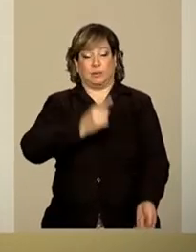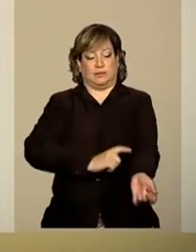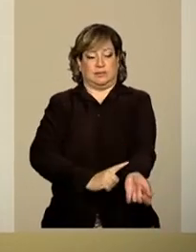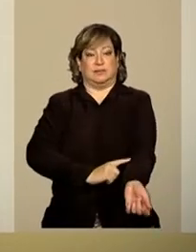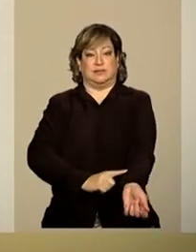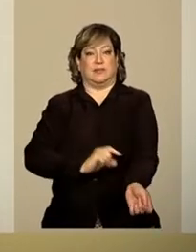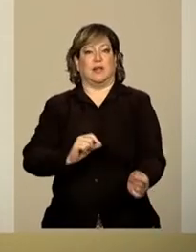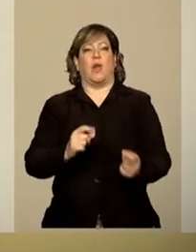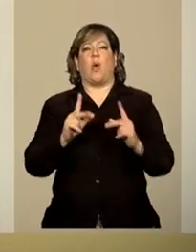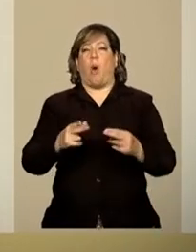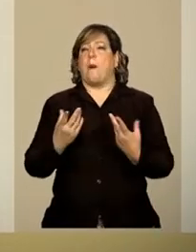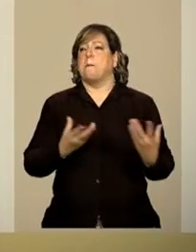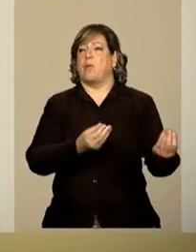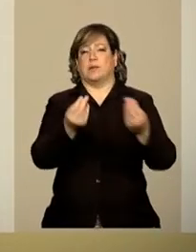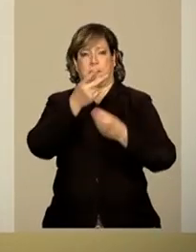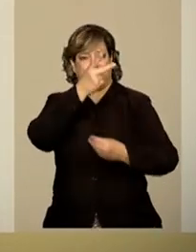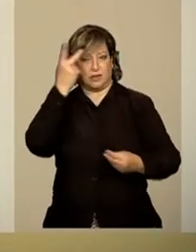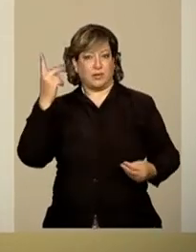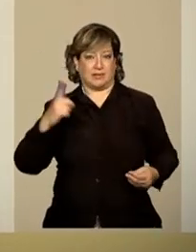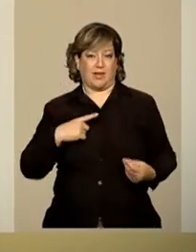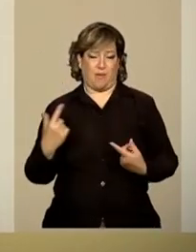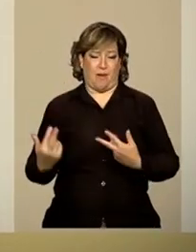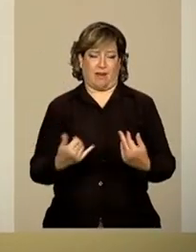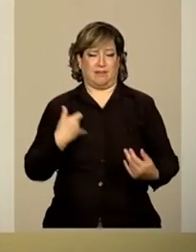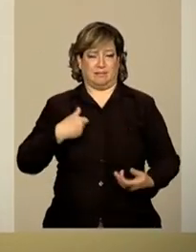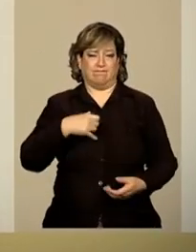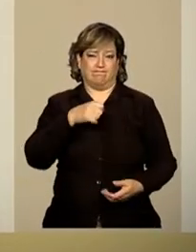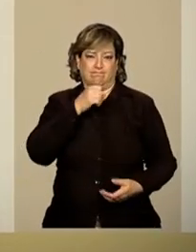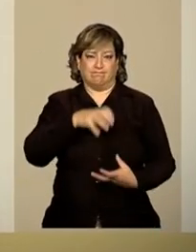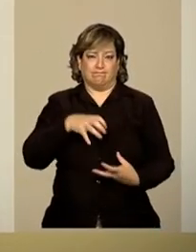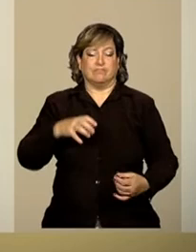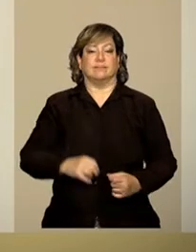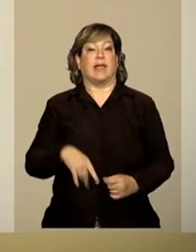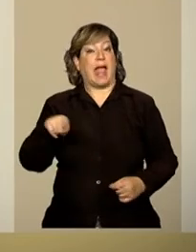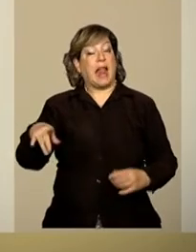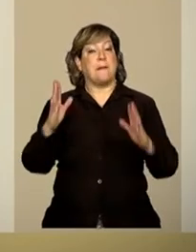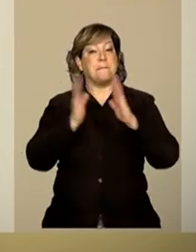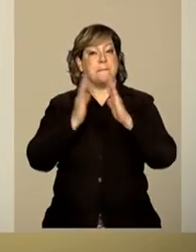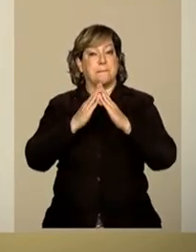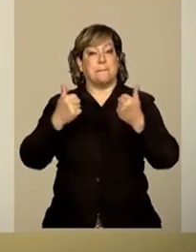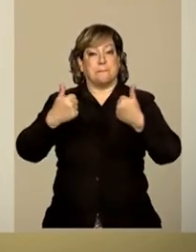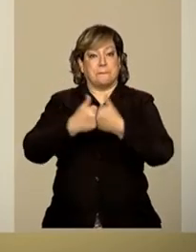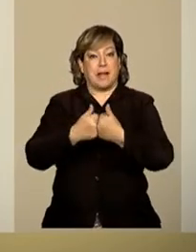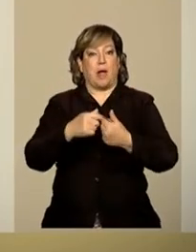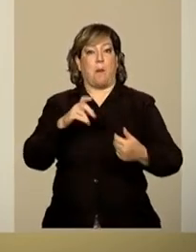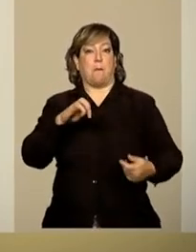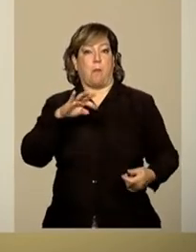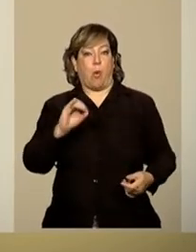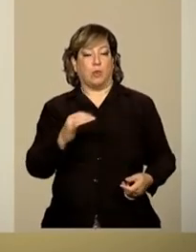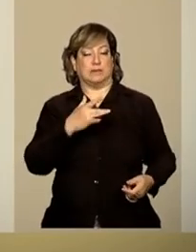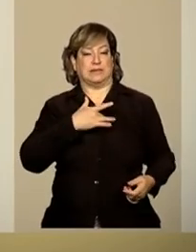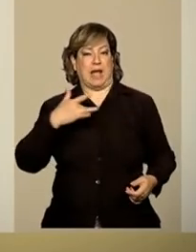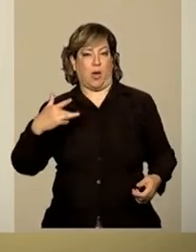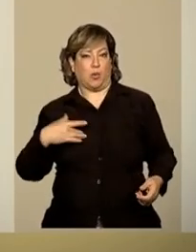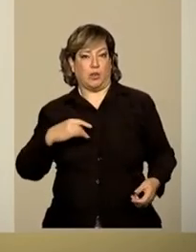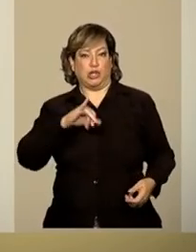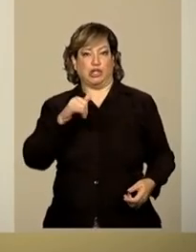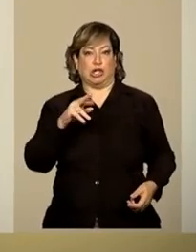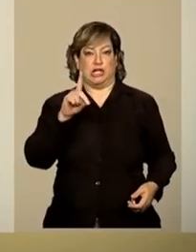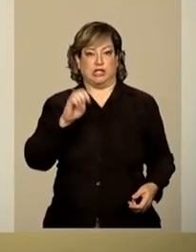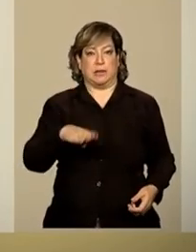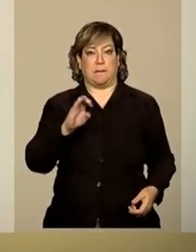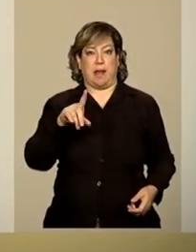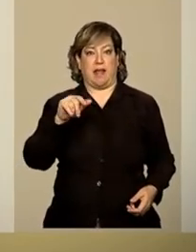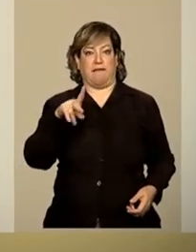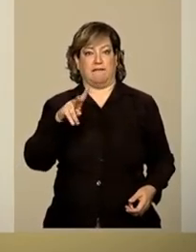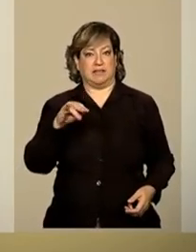como muitas pessoas né cidades são Ela mora em frente ao posto de saúde Jardim Bela Vista mas não tratava a